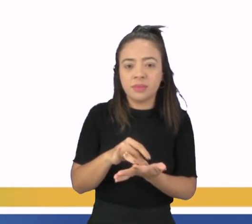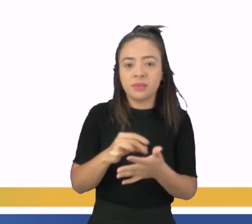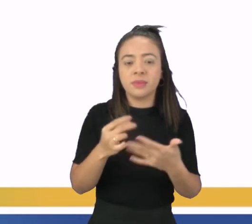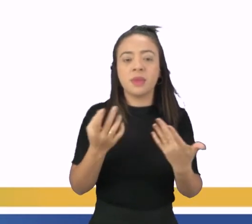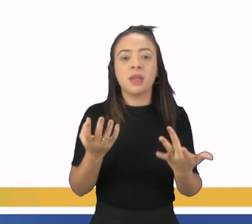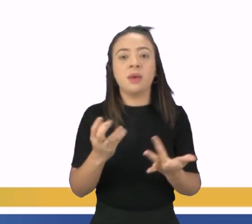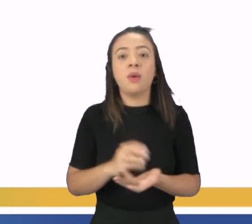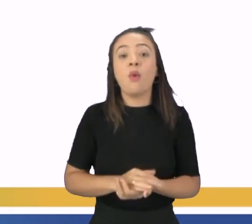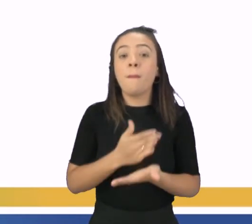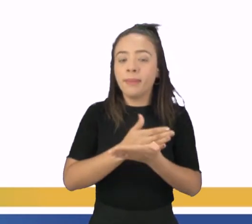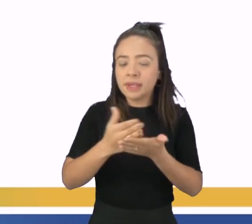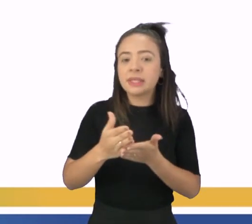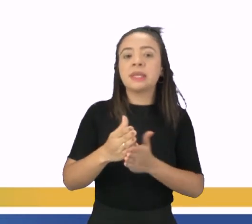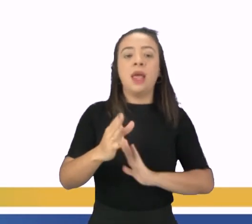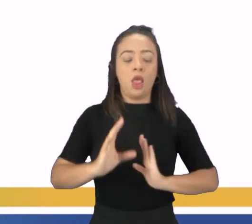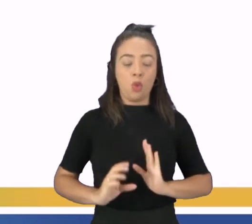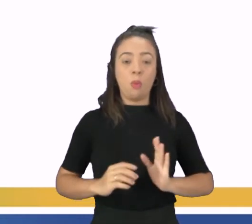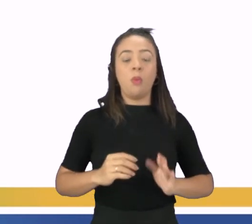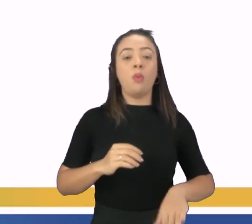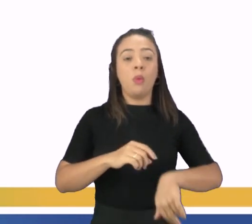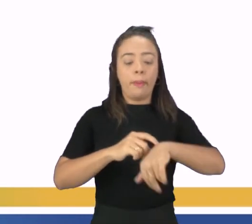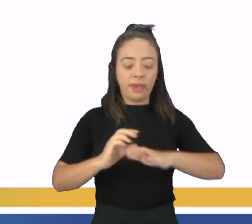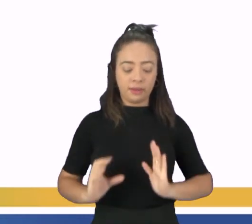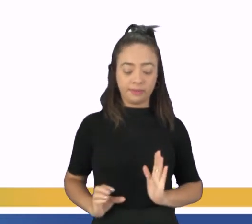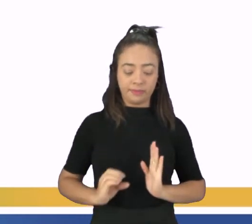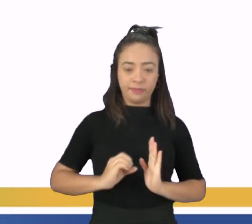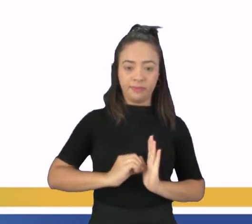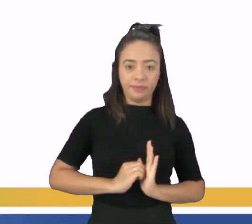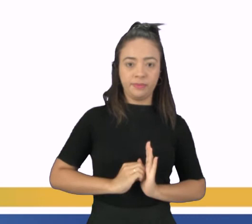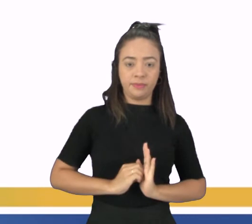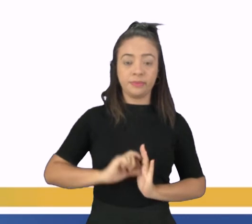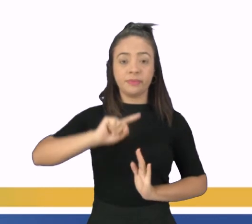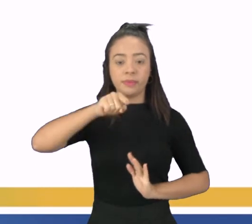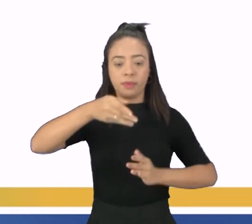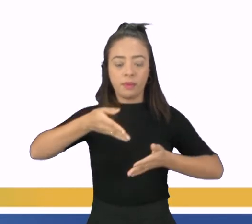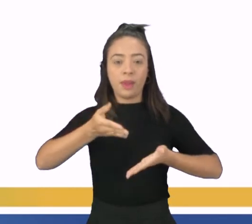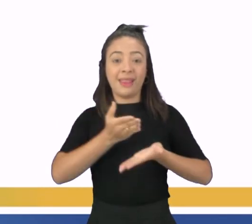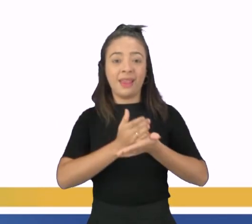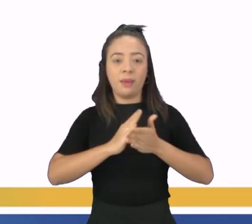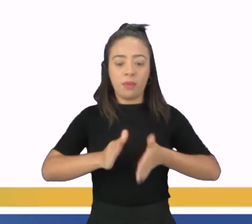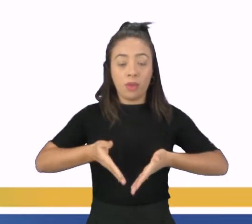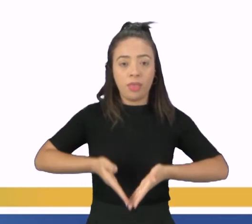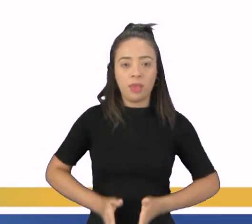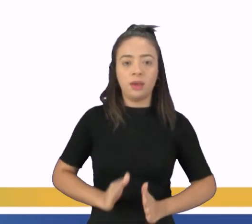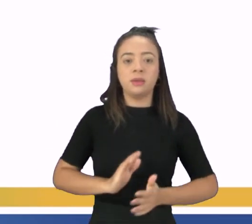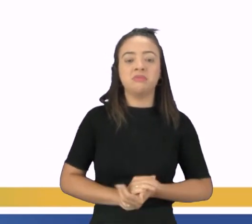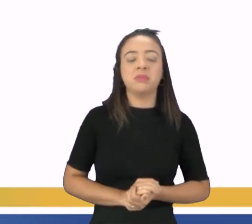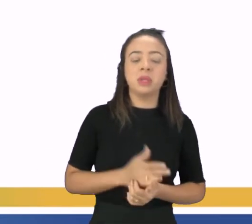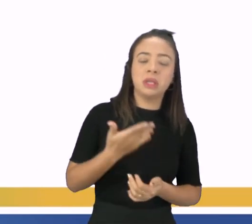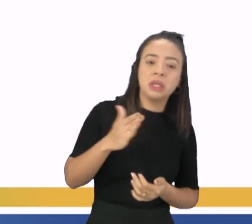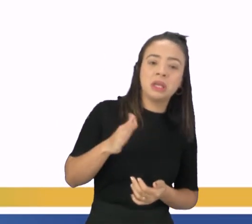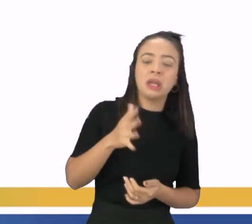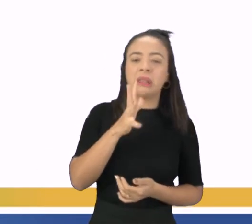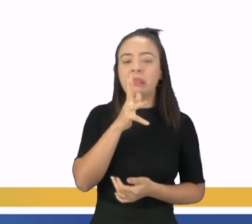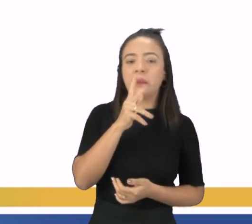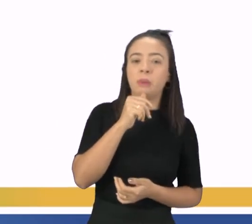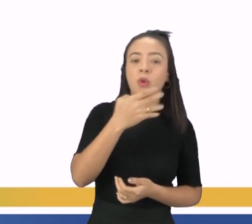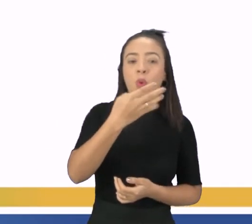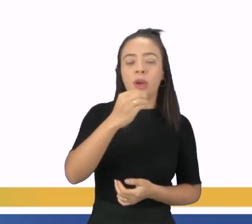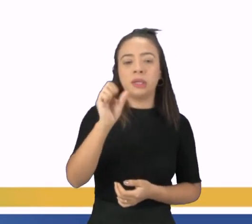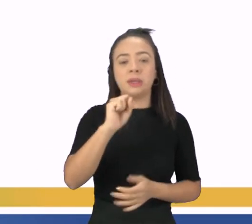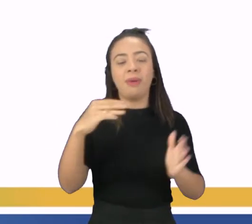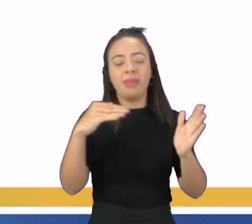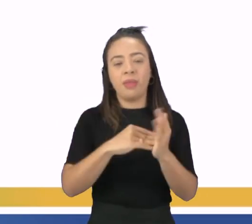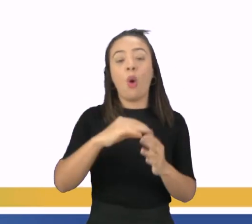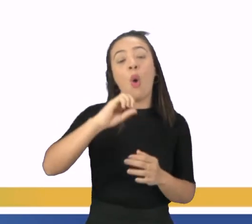na nidação, tá? E termina com o nascimento do bebê. O tempo de gestação normal é de 40 semanas ou 9